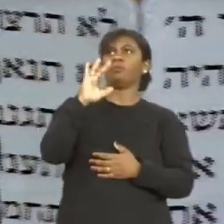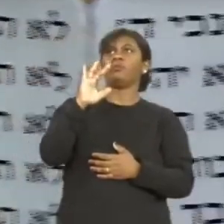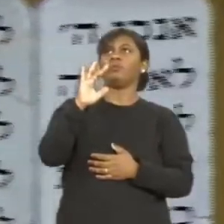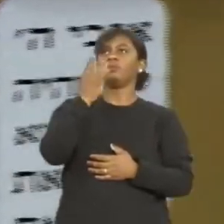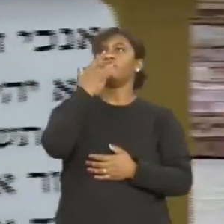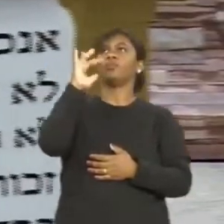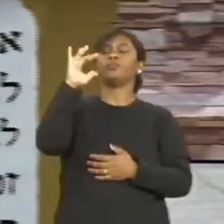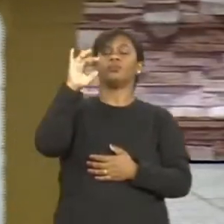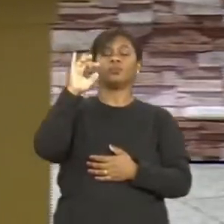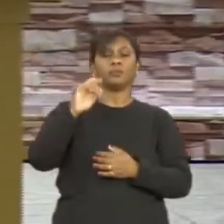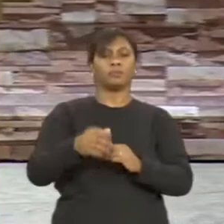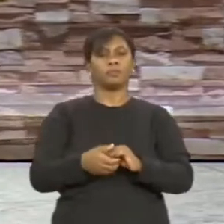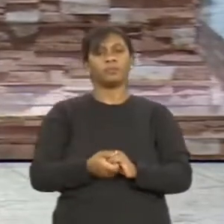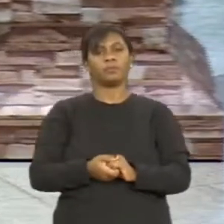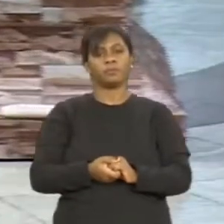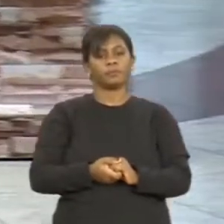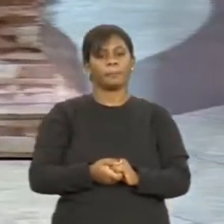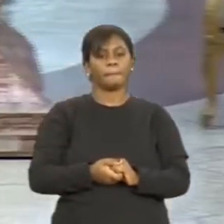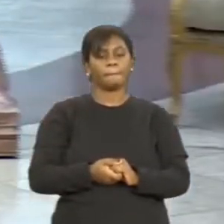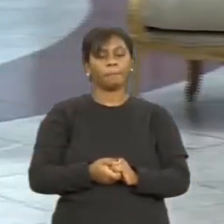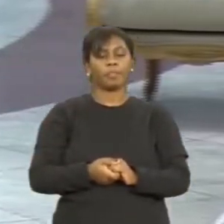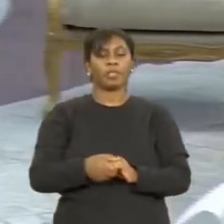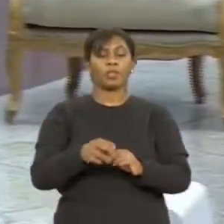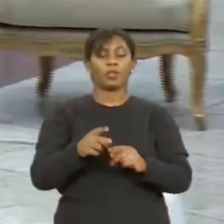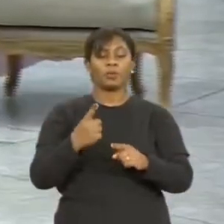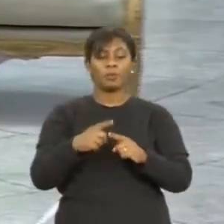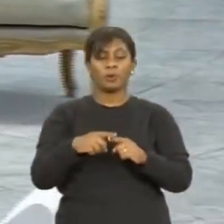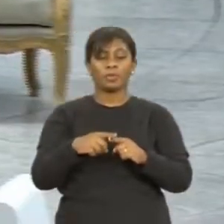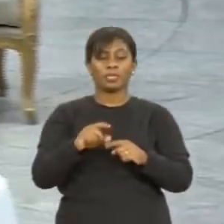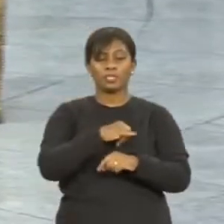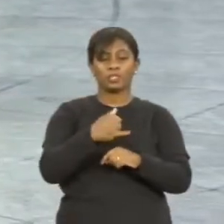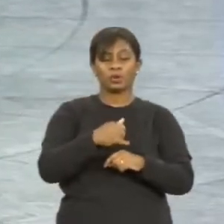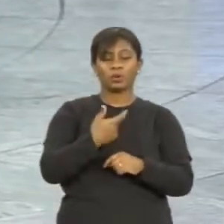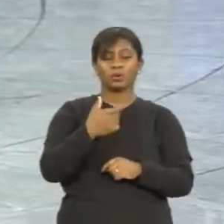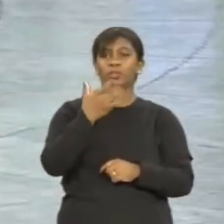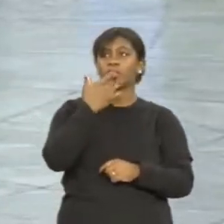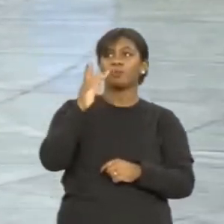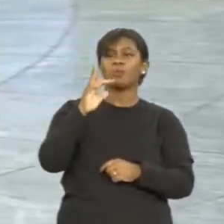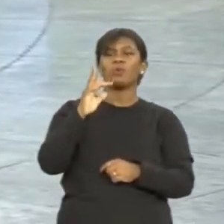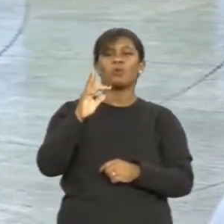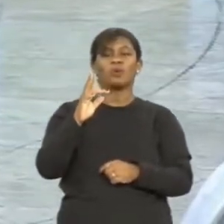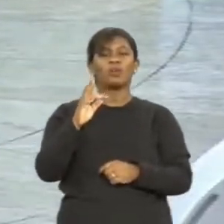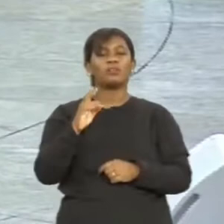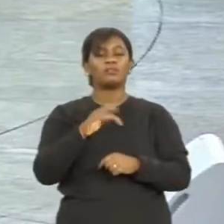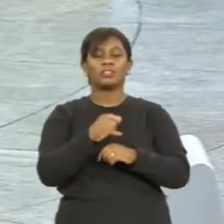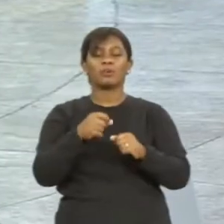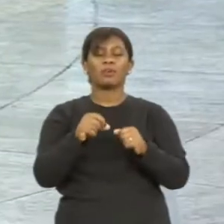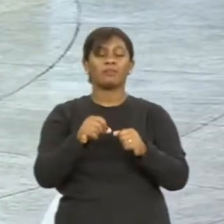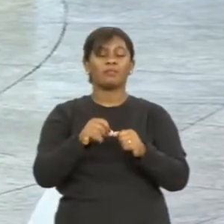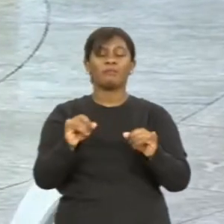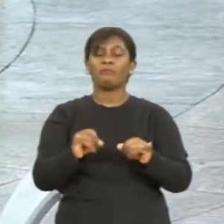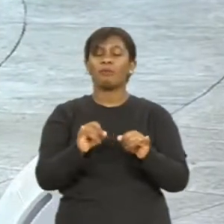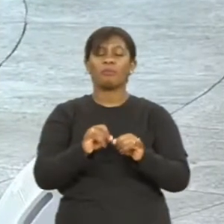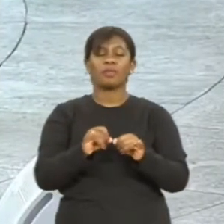temor. E por ele não ter temor, ele arrumou muitos problemas para a vida dele. Por falta de temor,